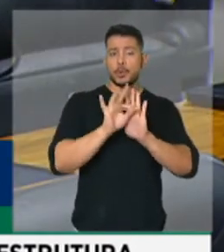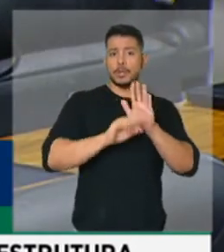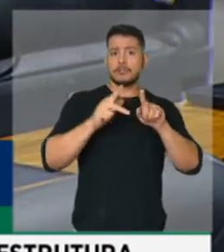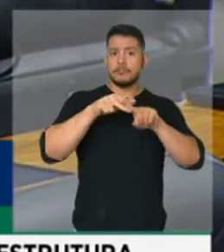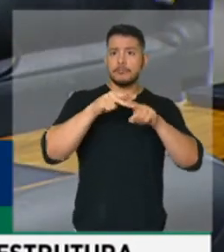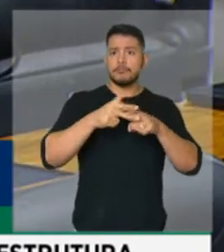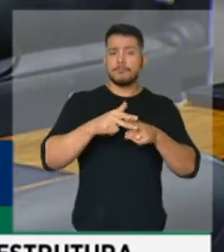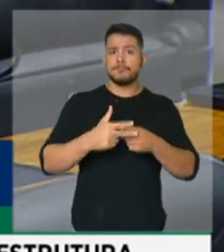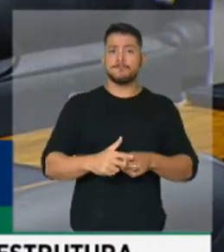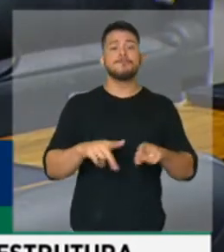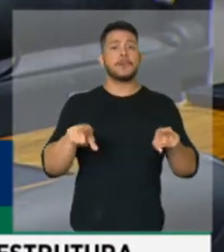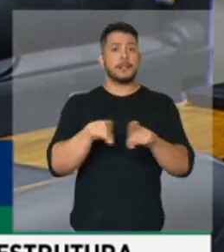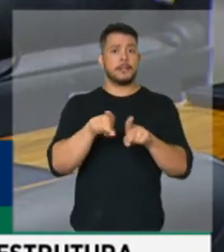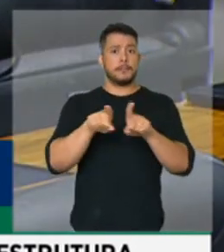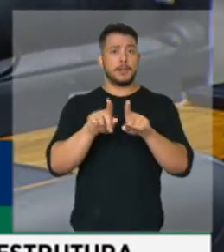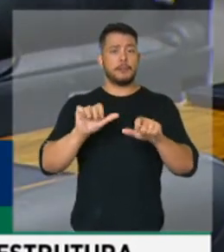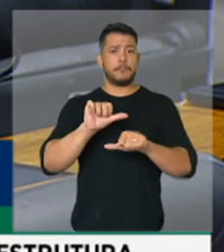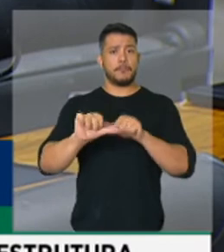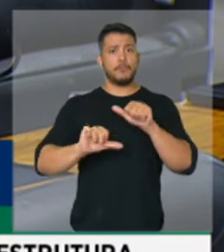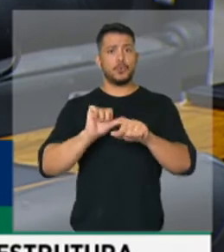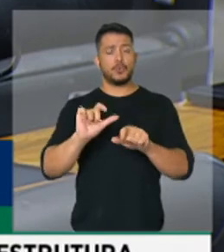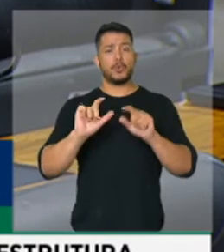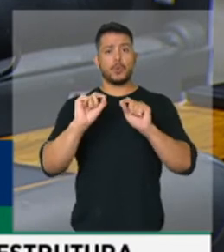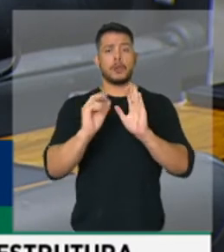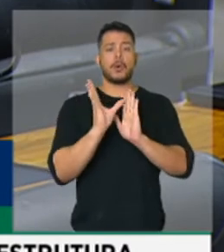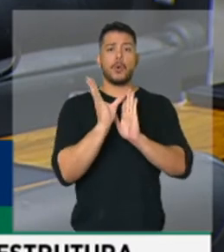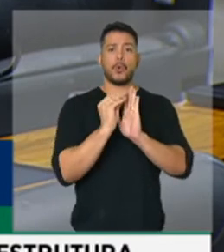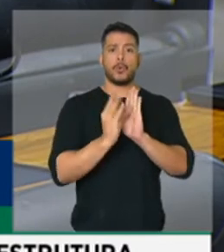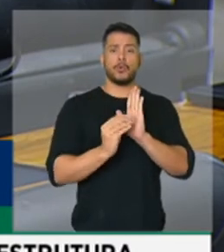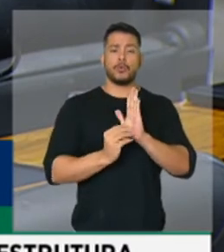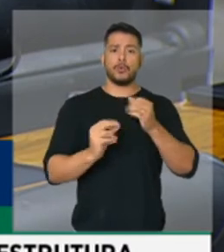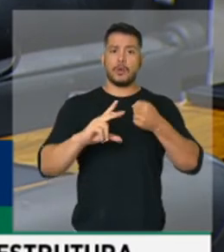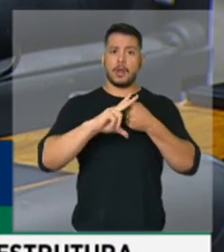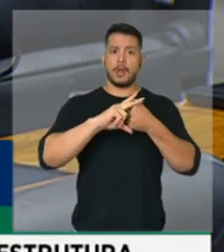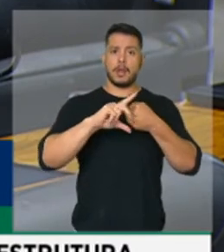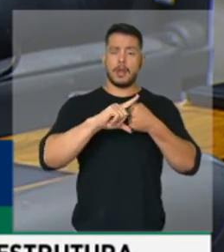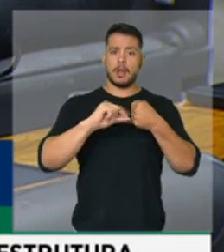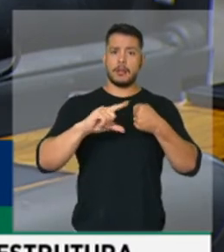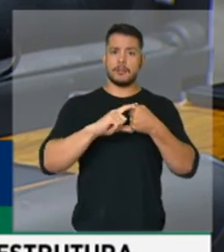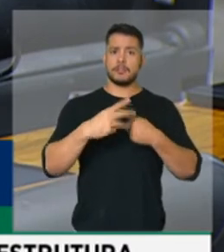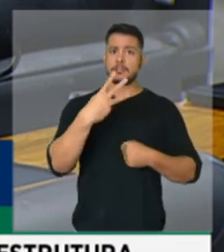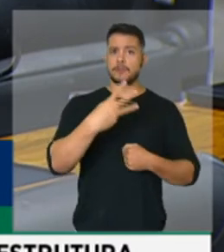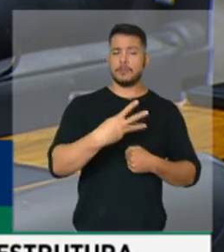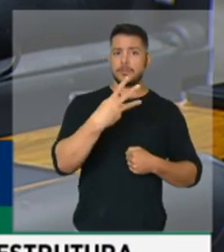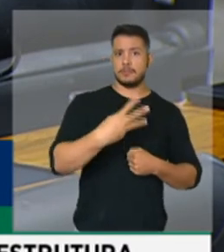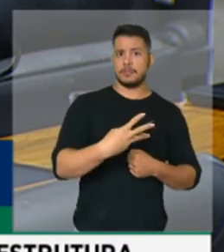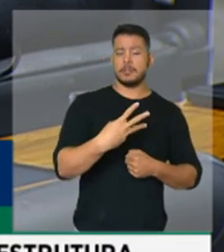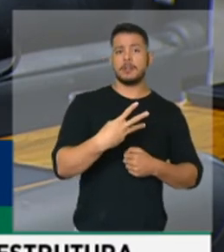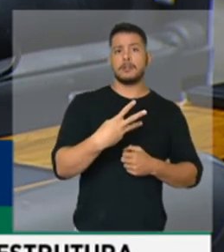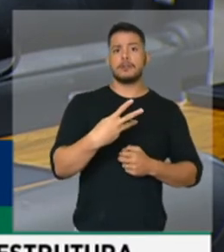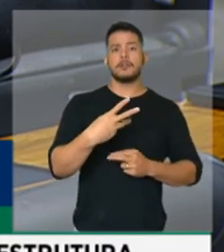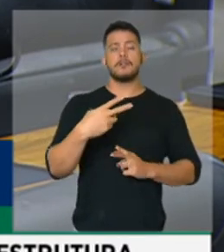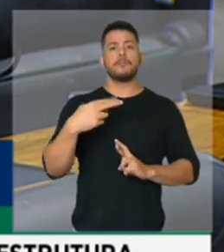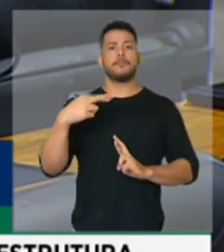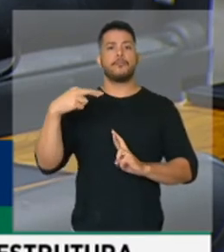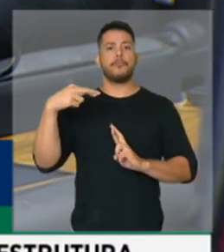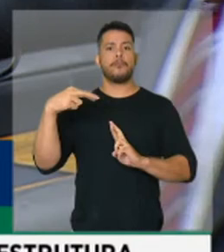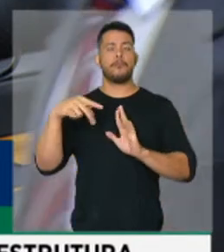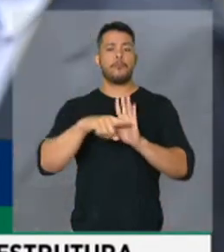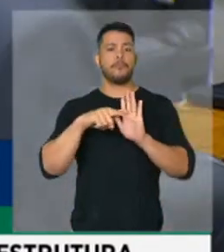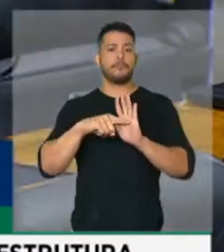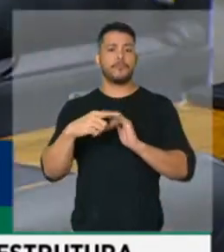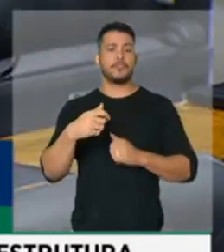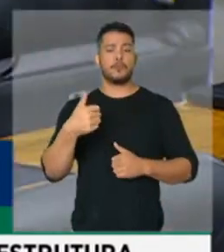no conteúdo do artigo 3º, inciso 1º, para substituir a palavra especialmente por